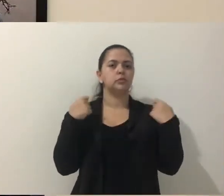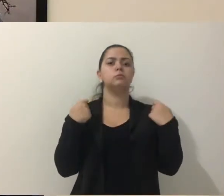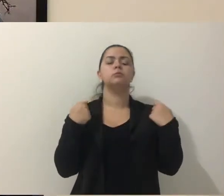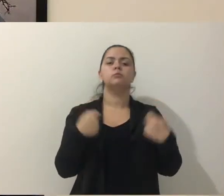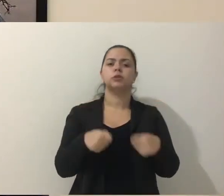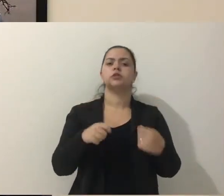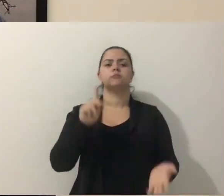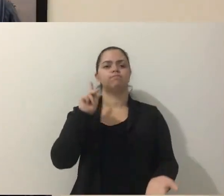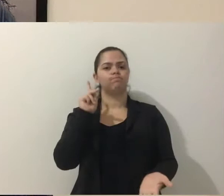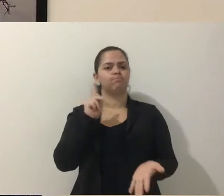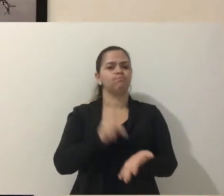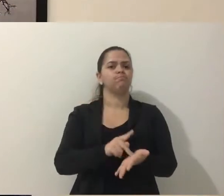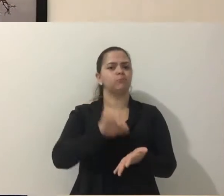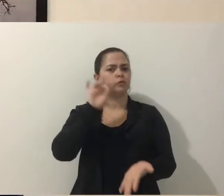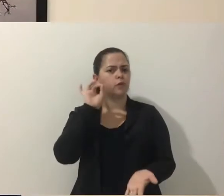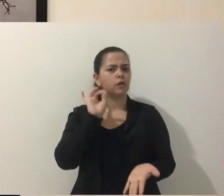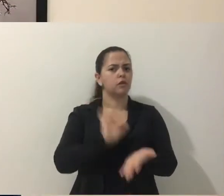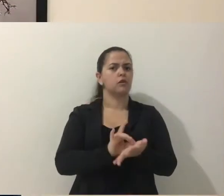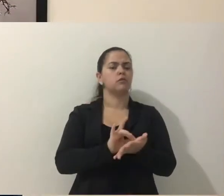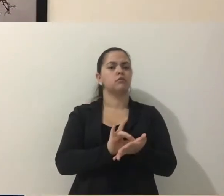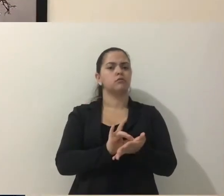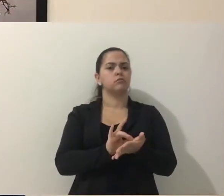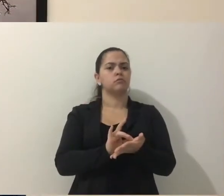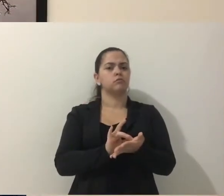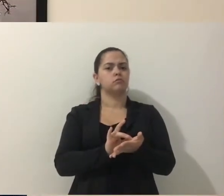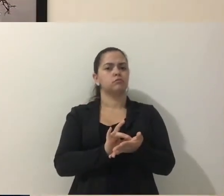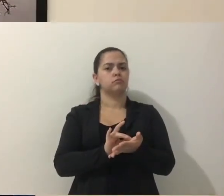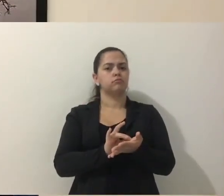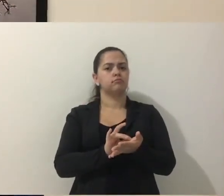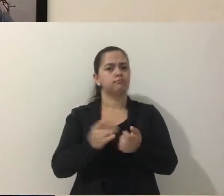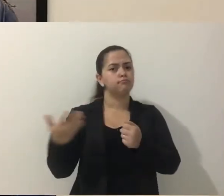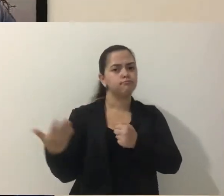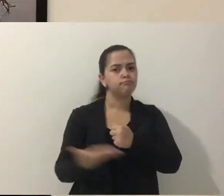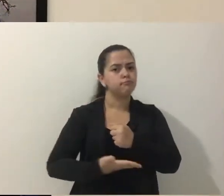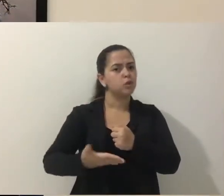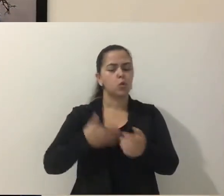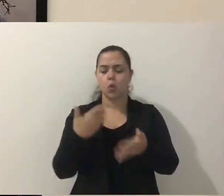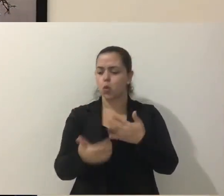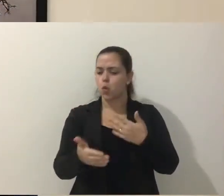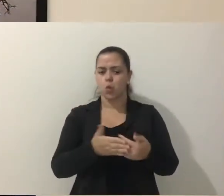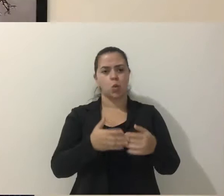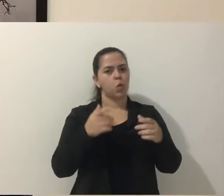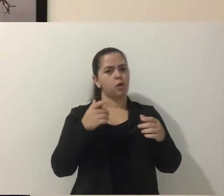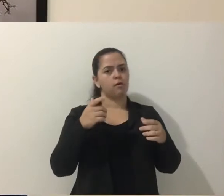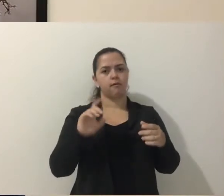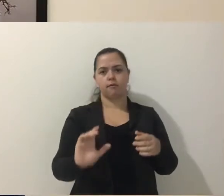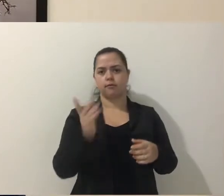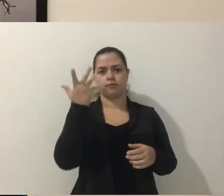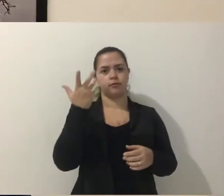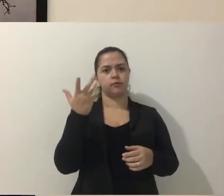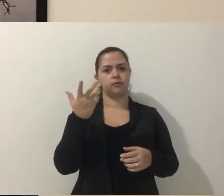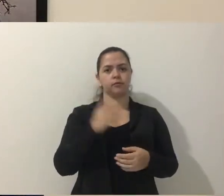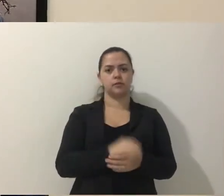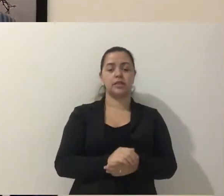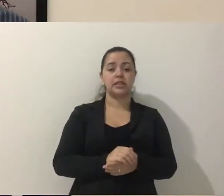verdadeiras e devemos ter a verdade como nosso lema. Em qualquer situação, irmãos, a verdade é sagrada.